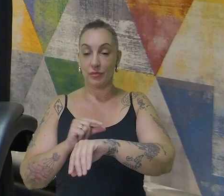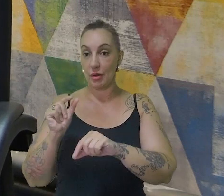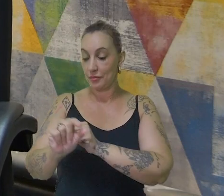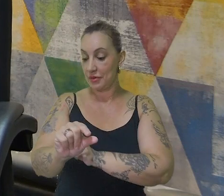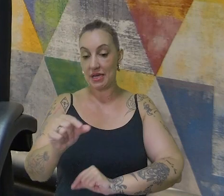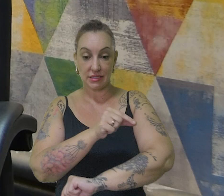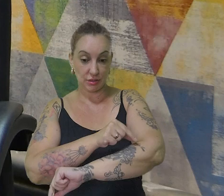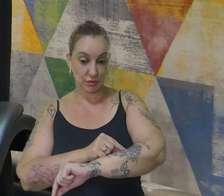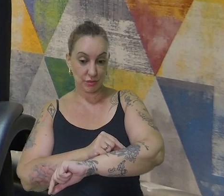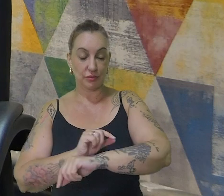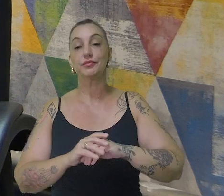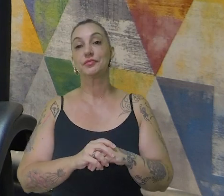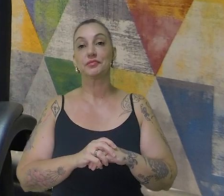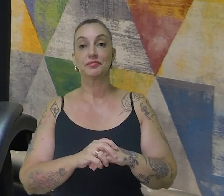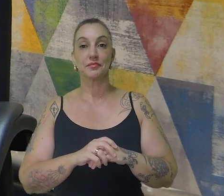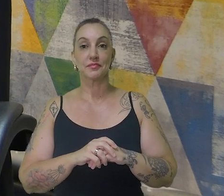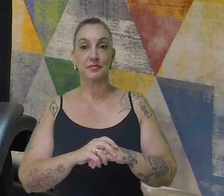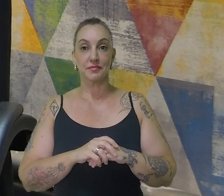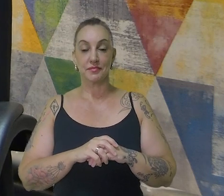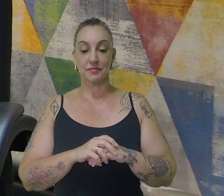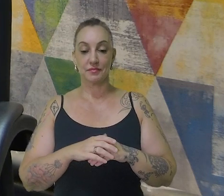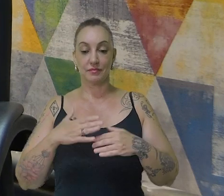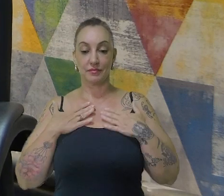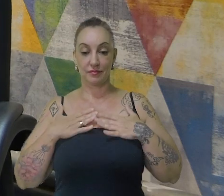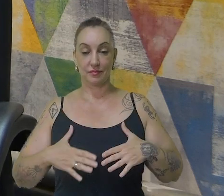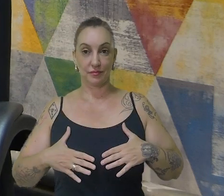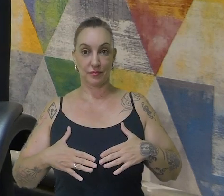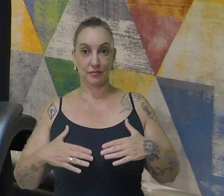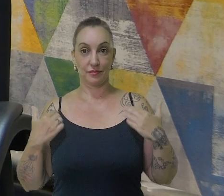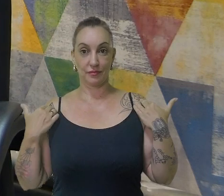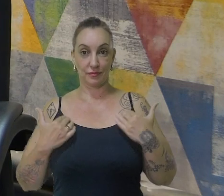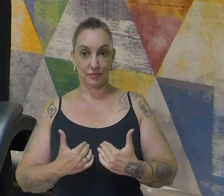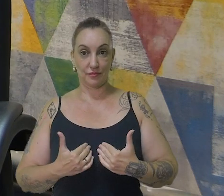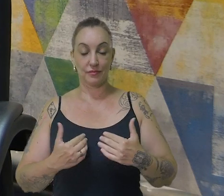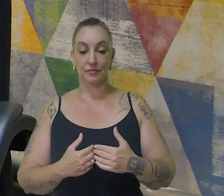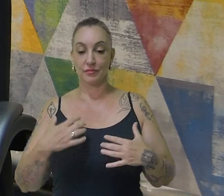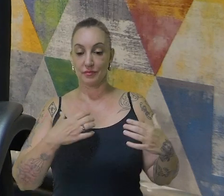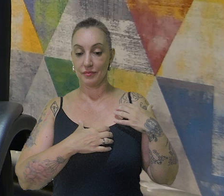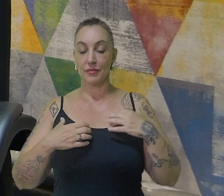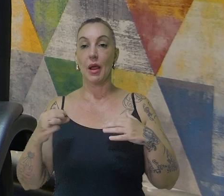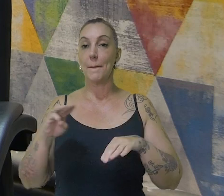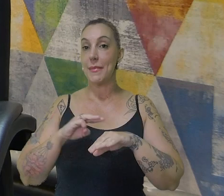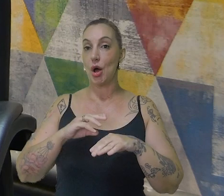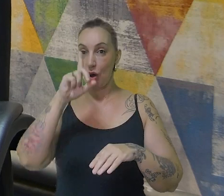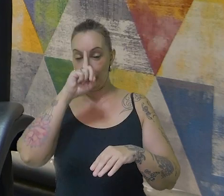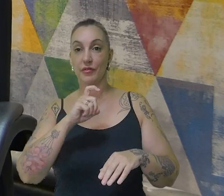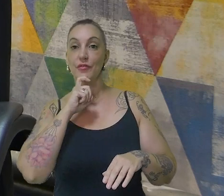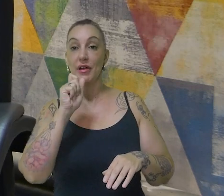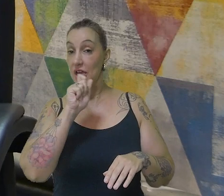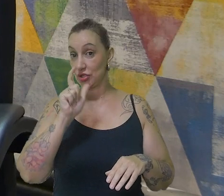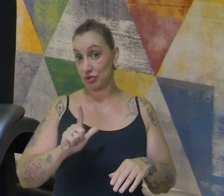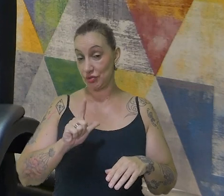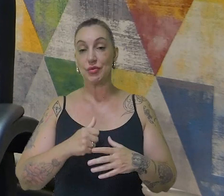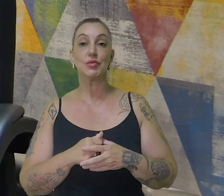pequenas nos braços tô com uma um body estampado de marrom amarelo verde